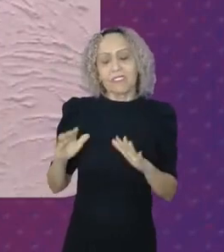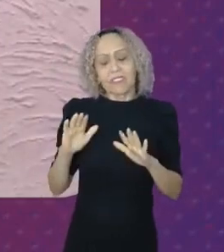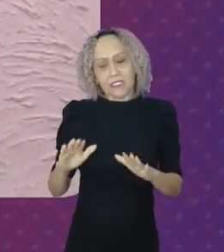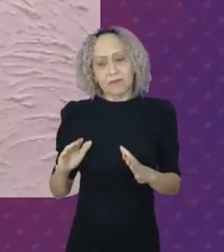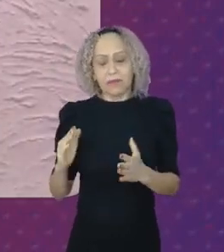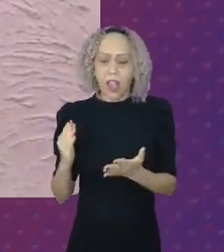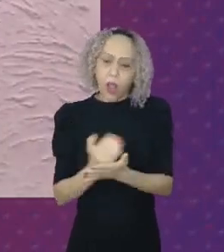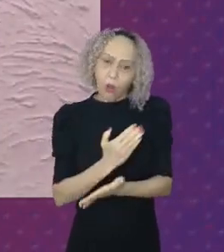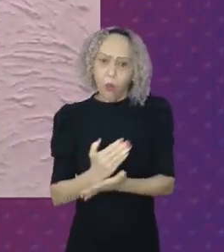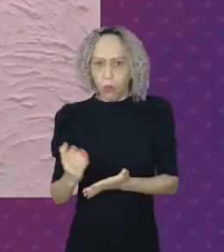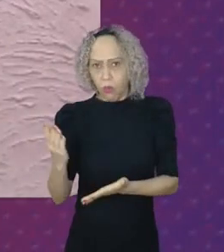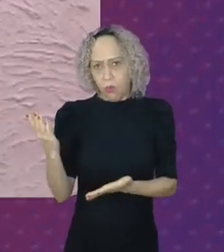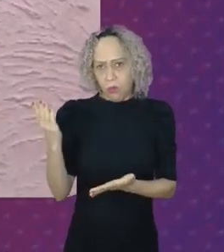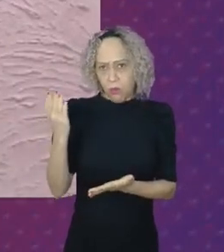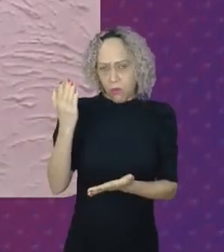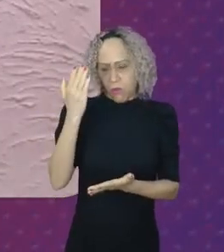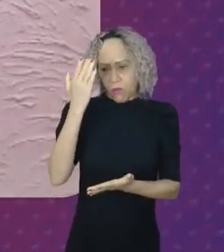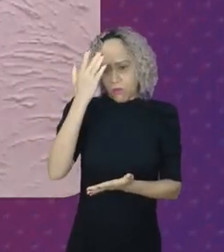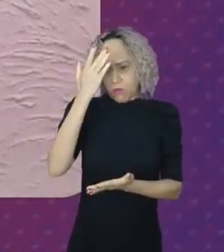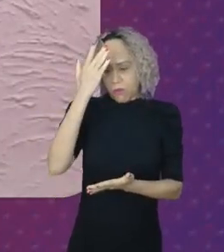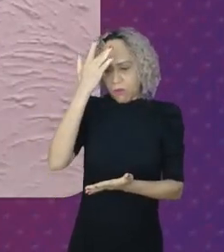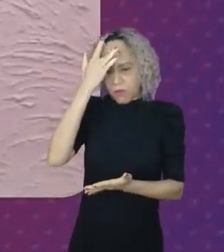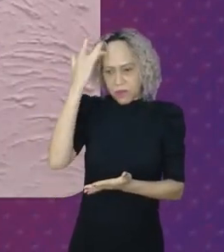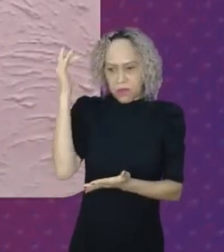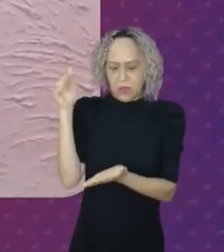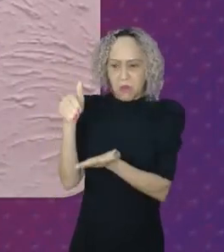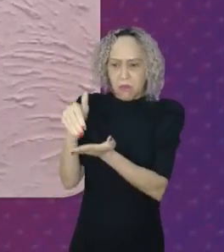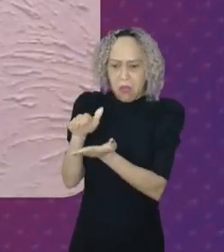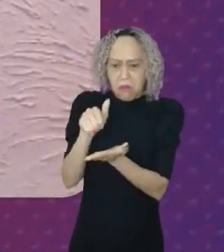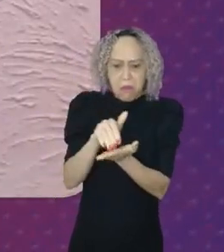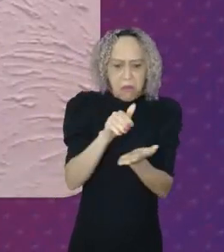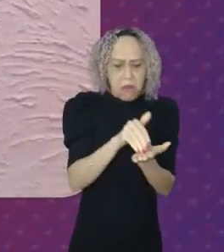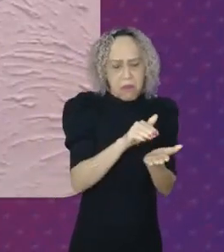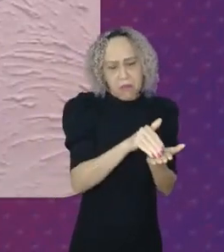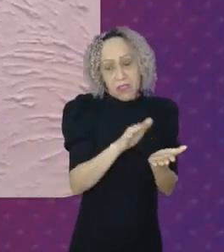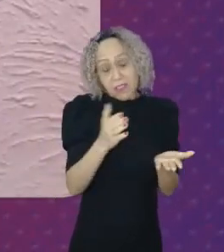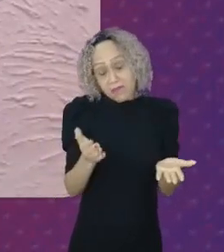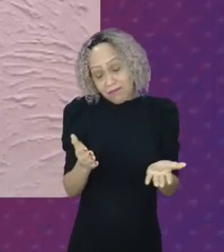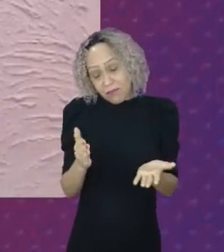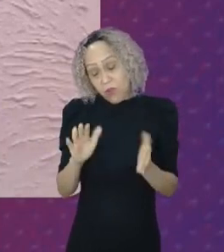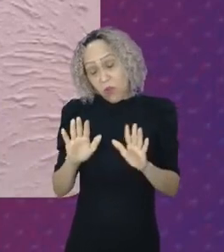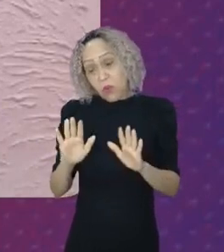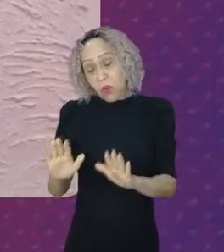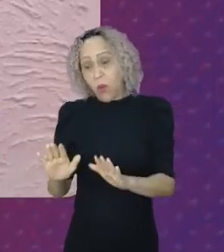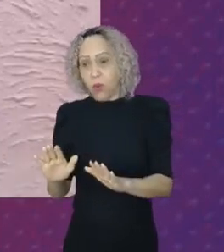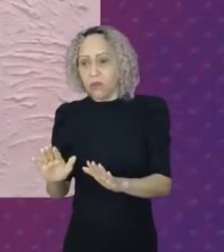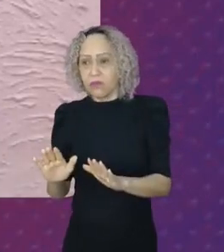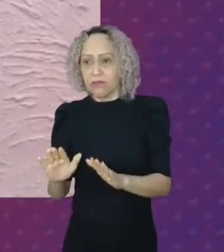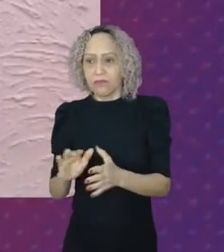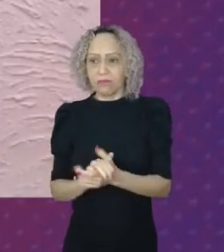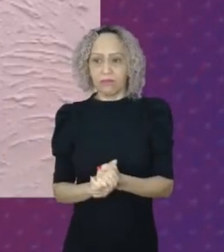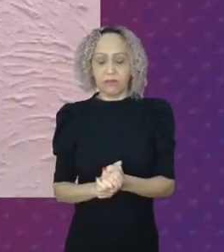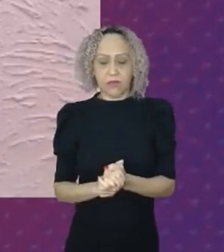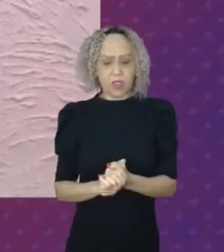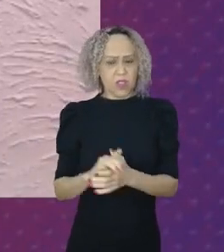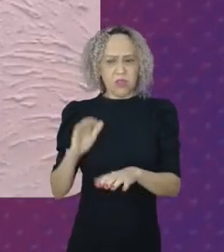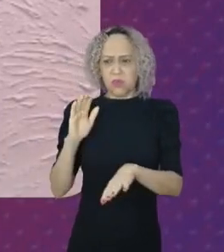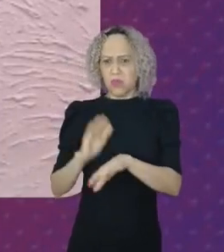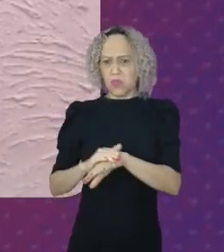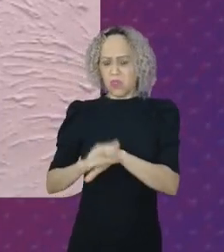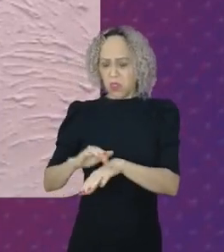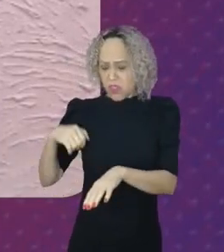ou tirar o trabalho formal, né, de carteira assinada. Não foi só na nossa categoria